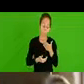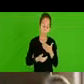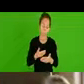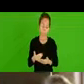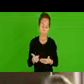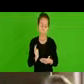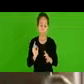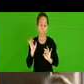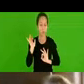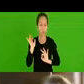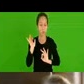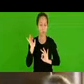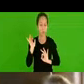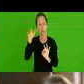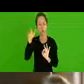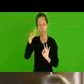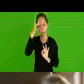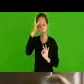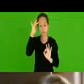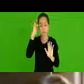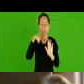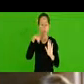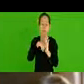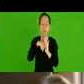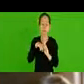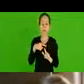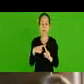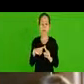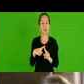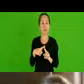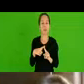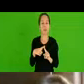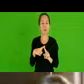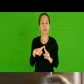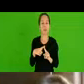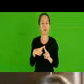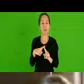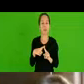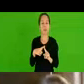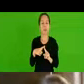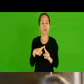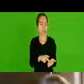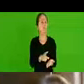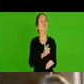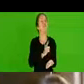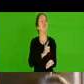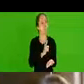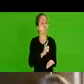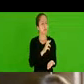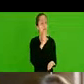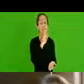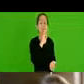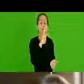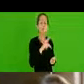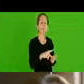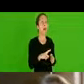esse é o esforço do pesquisador, porque ele não é dono da verdade, ele tem apenas inicialmente as hipóteses,